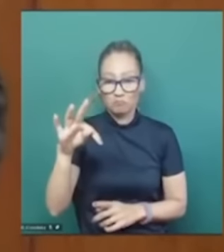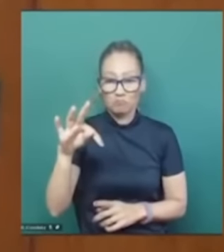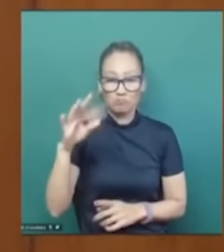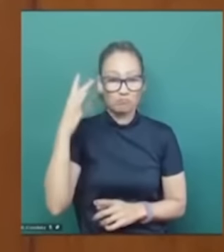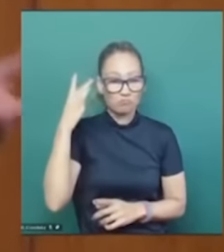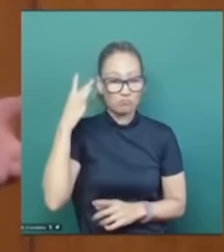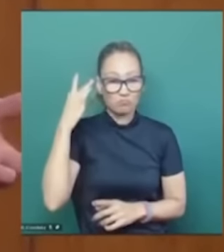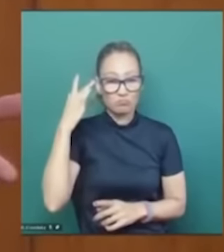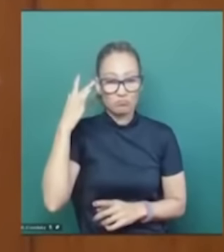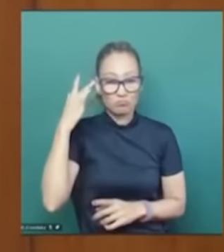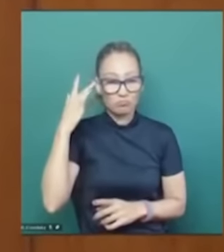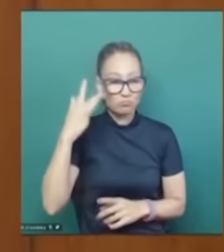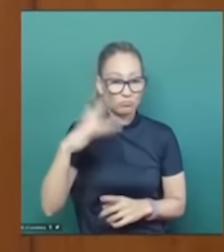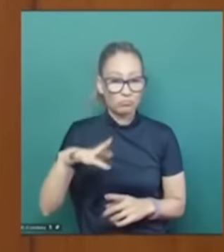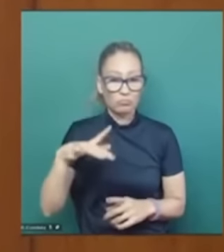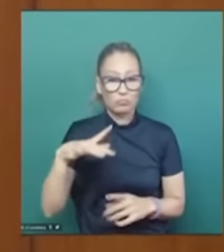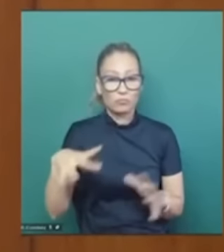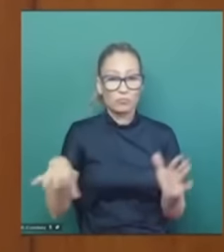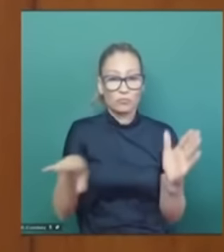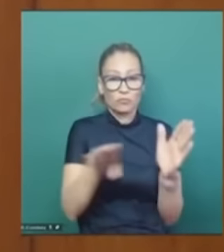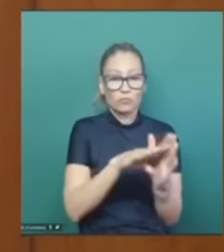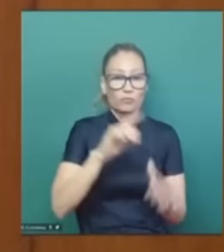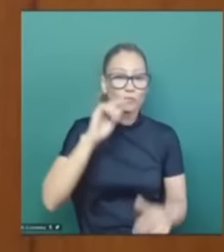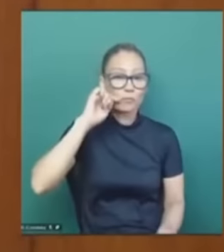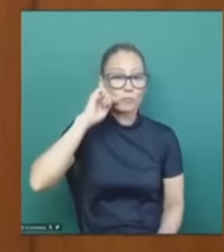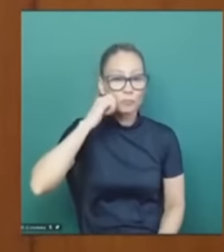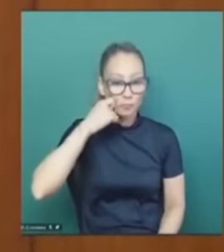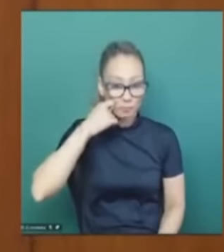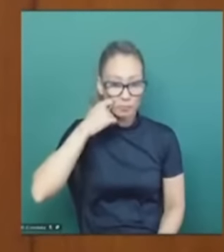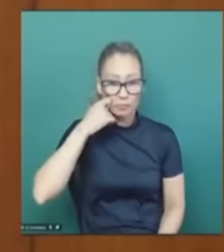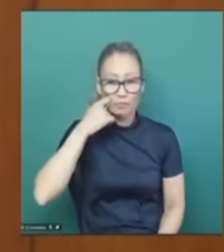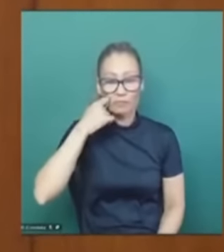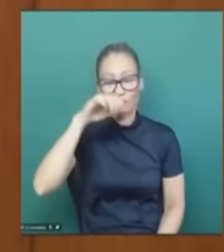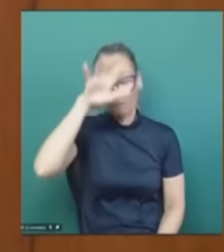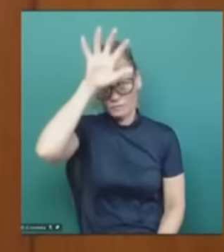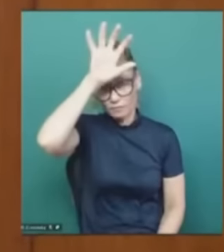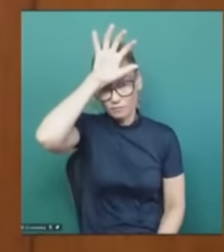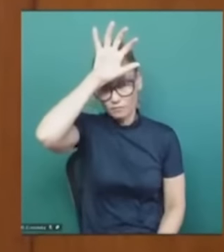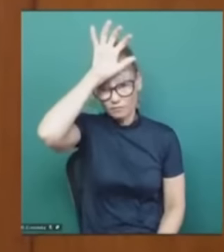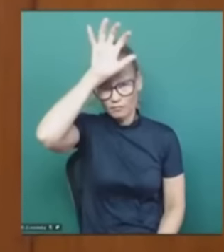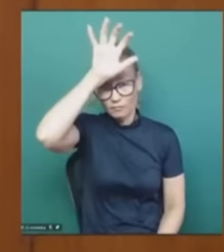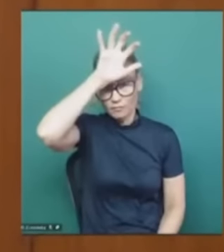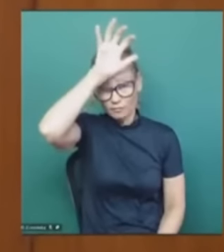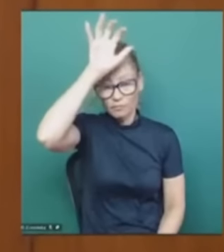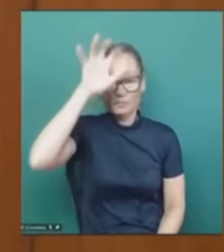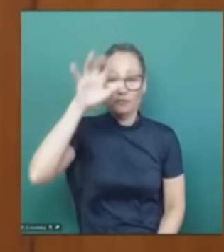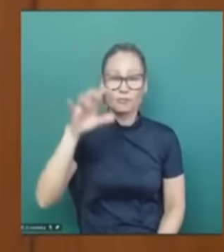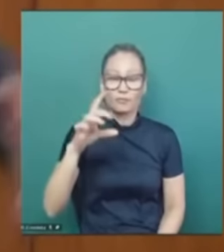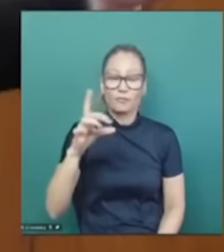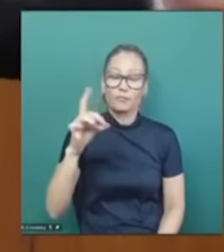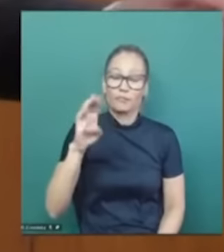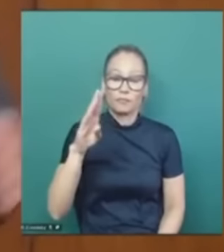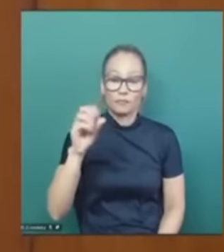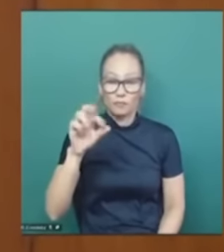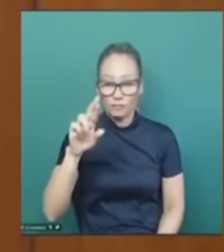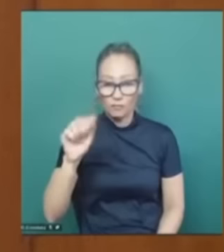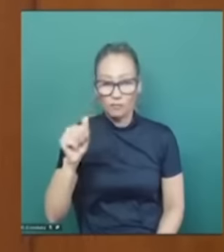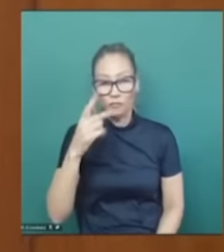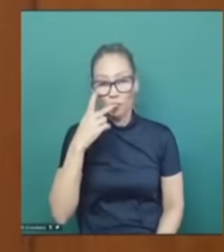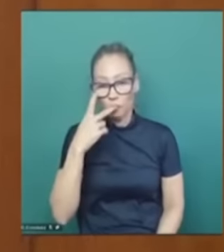lá embaixo, o que, que aconteceu, mas eles se evadiram do local. Senhora Débora, que processou a gente, que suspendeu a revisão do plano diretor, presidente do